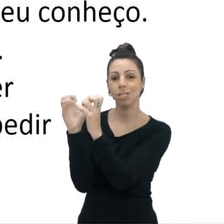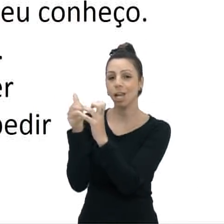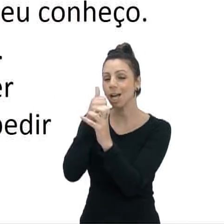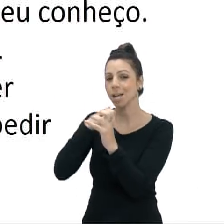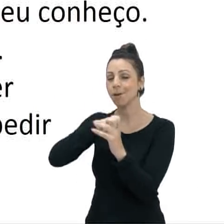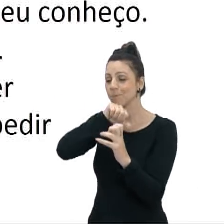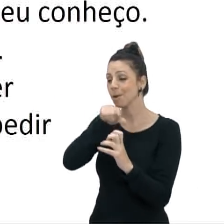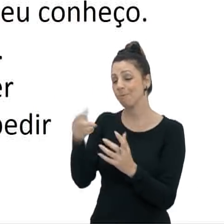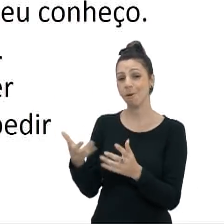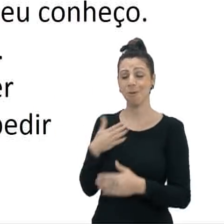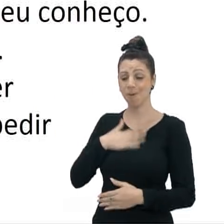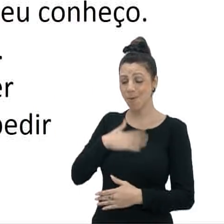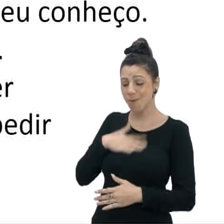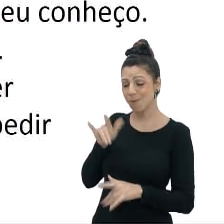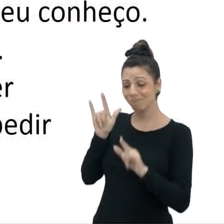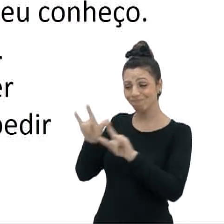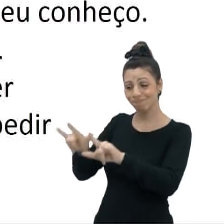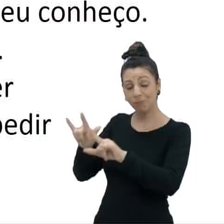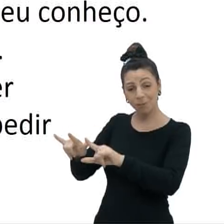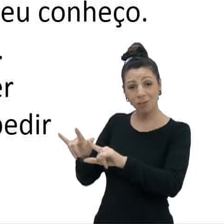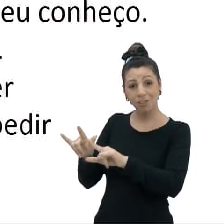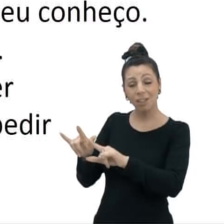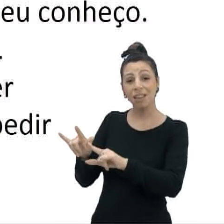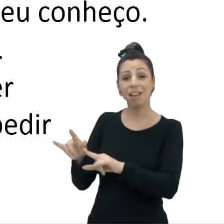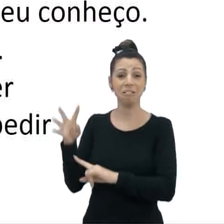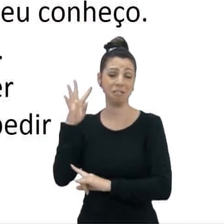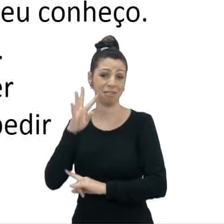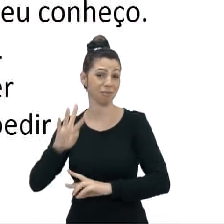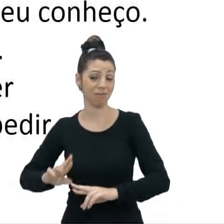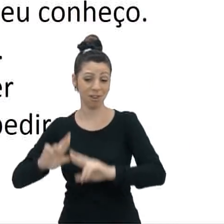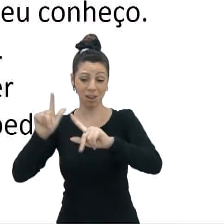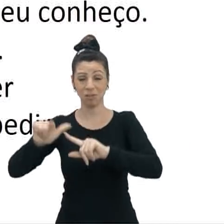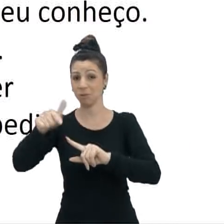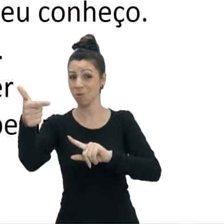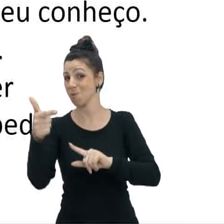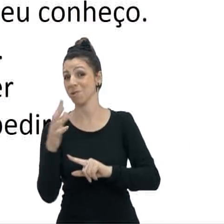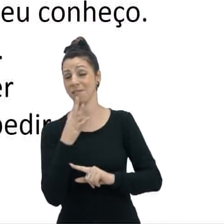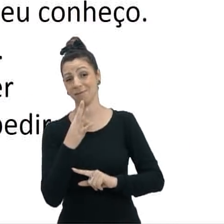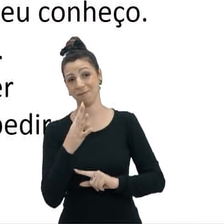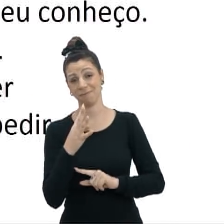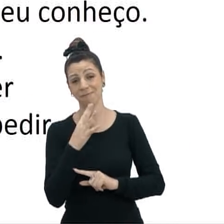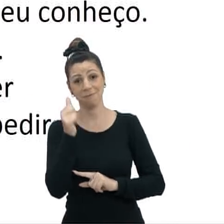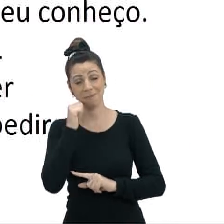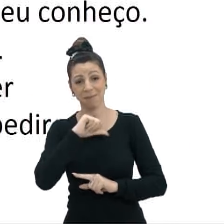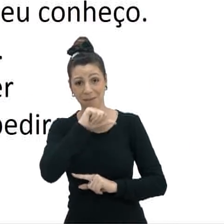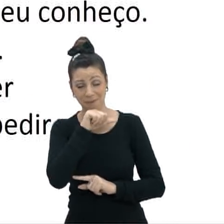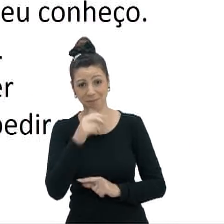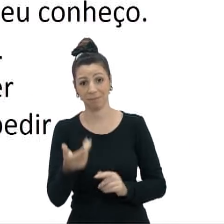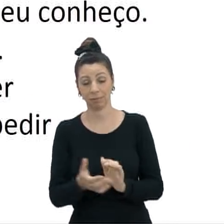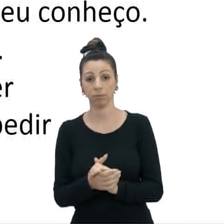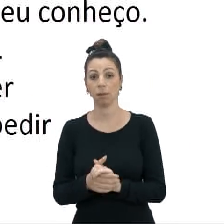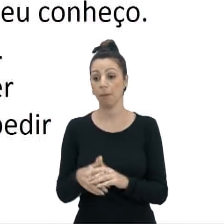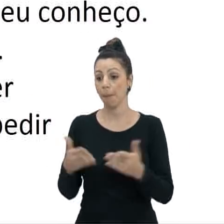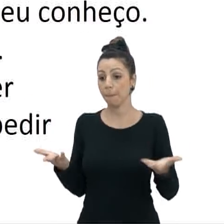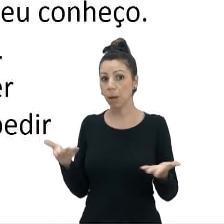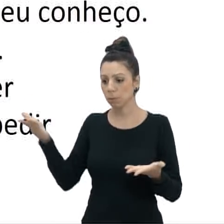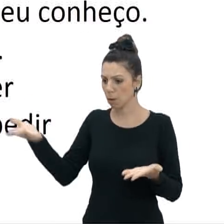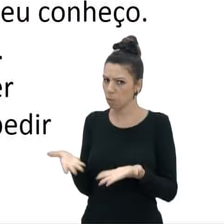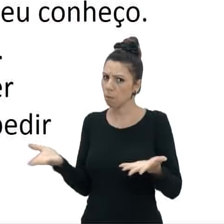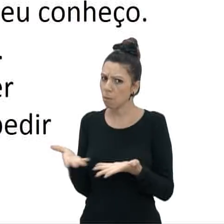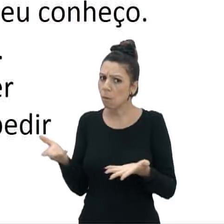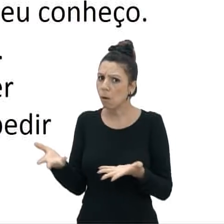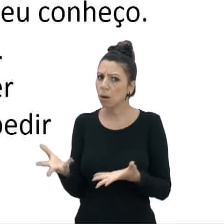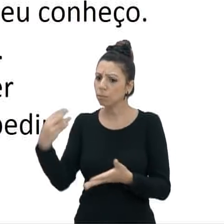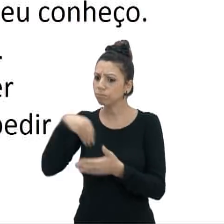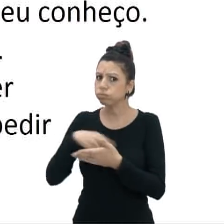muito dela. No fundo, ela é bem legal, diferente das outras mães que eu conheço. Mas dessa vez, ela ultrapassou todos os